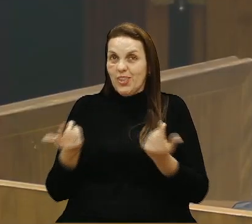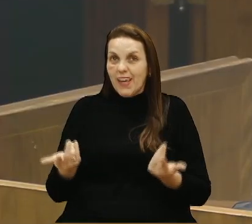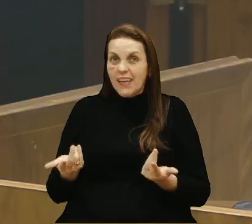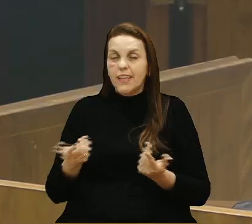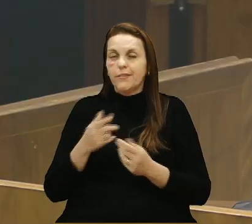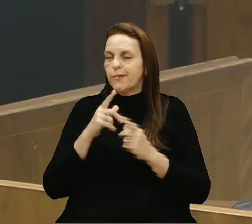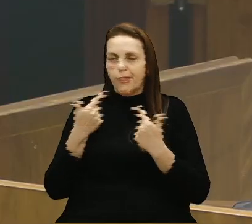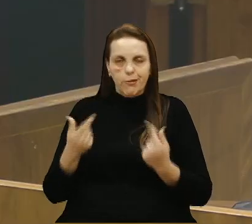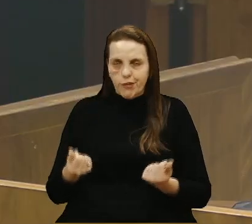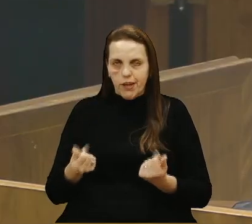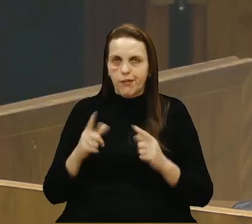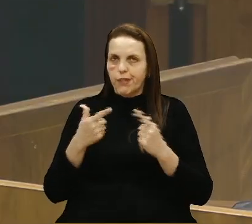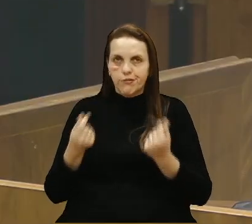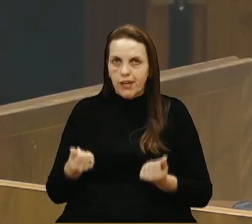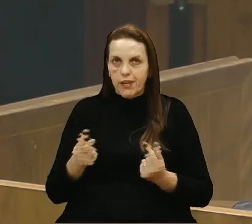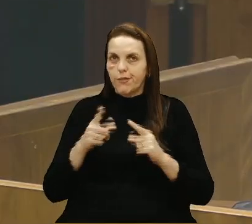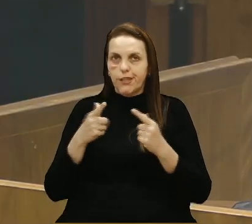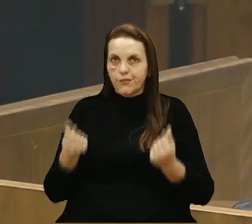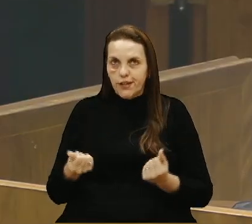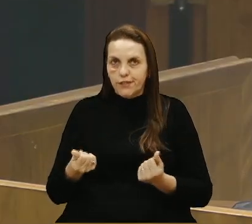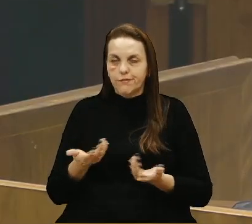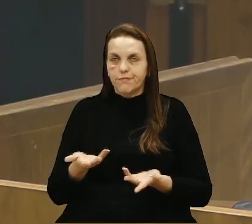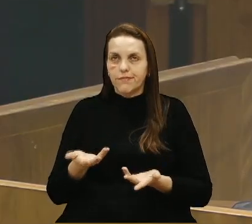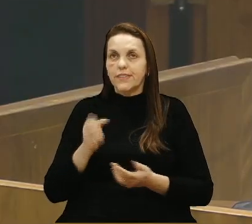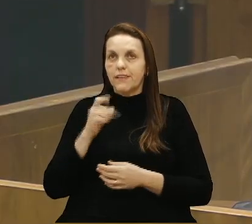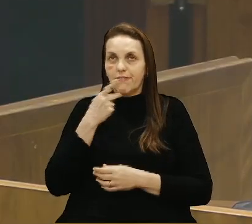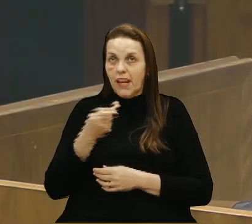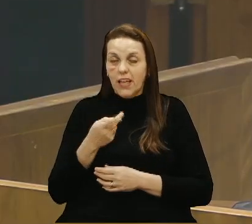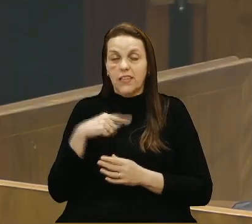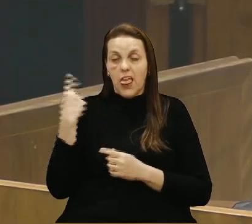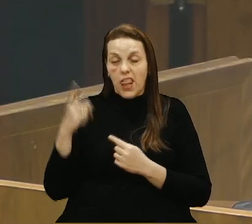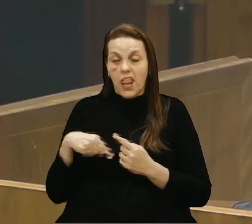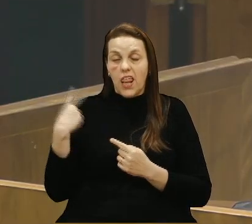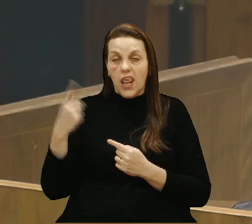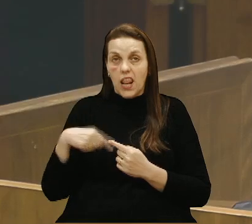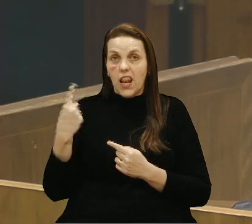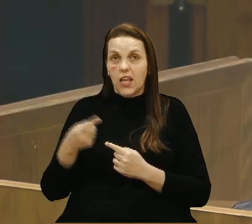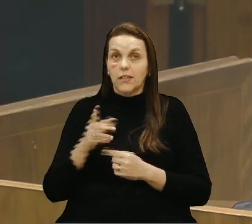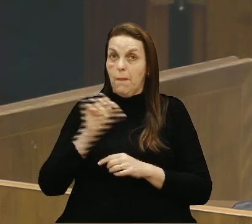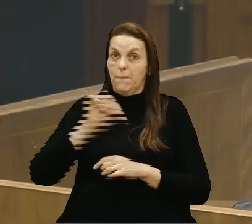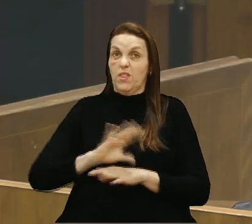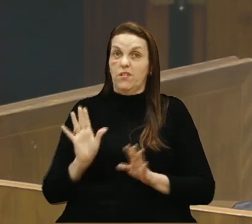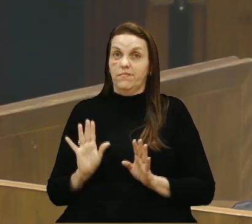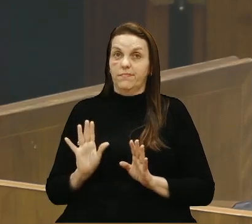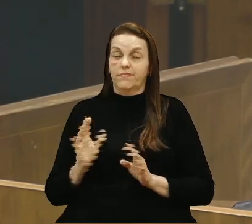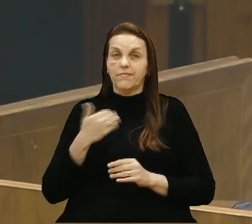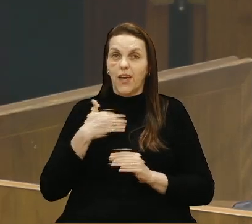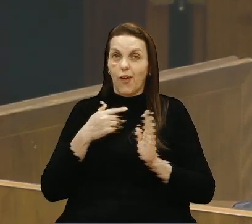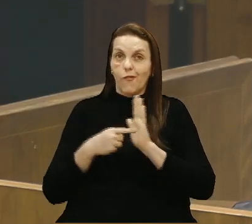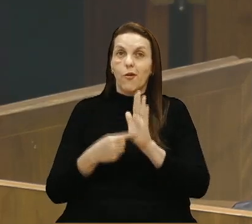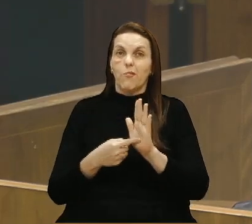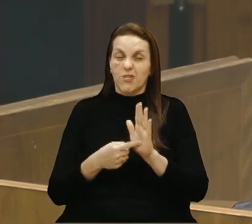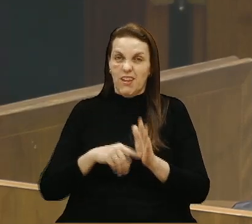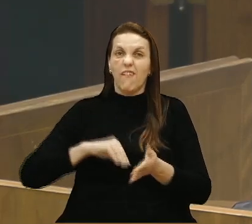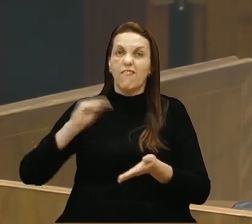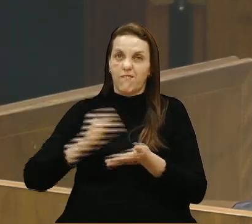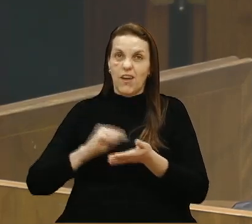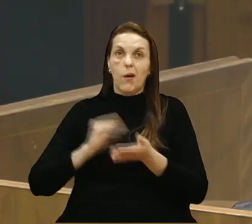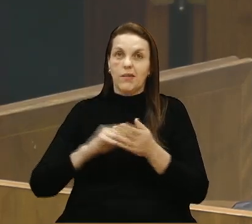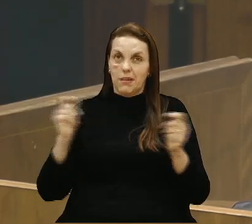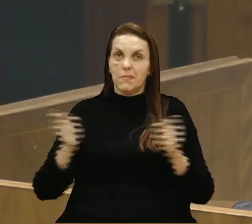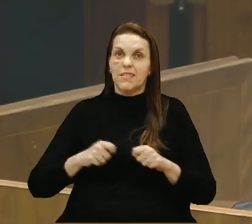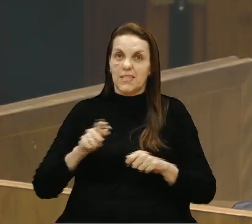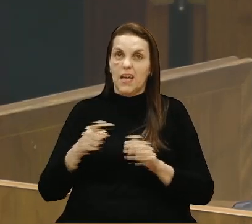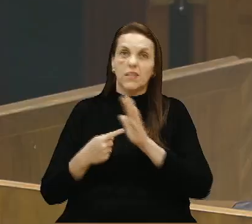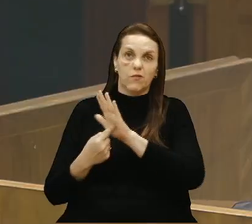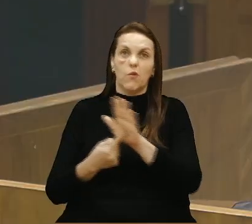dinheiro, não tem dinheiro, não tem dinheiro, não tem dinheiro. Se eles ficarem com essa ladainha deles, aí vai ser pior. Aí eu vou mostrar a incompetência de várias coisas que eles fazem, aí eu